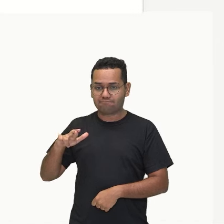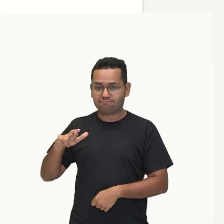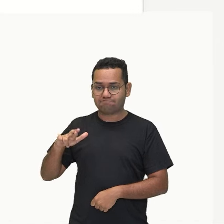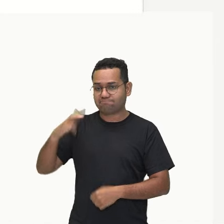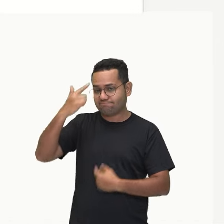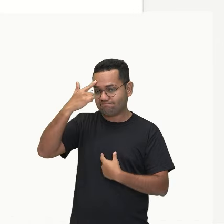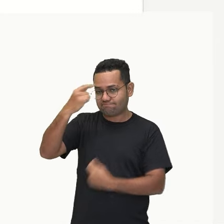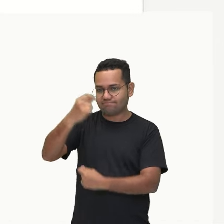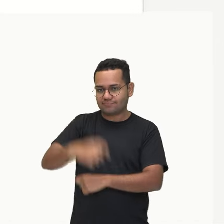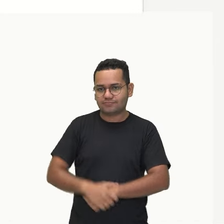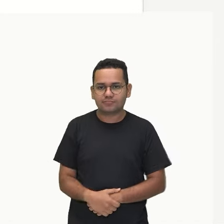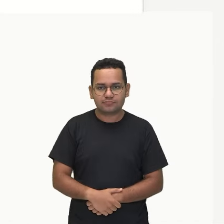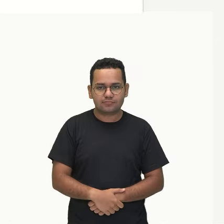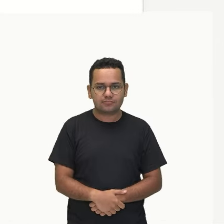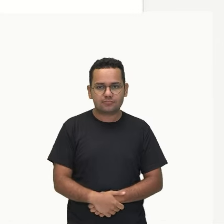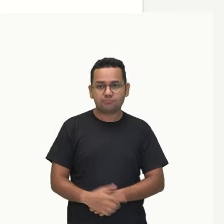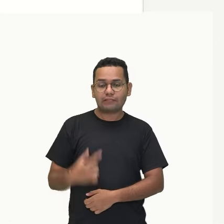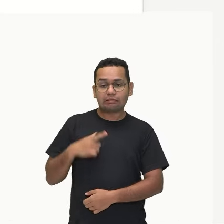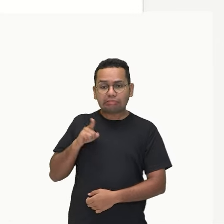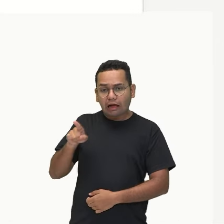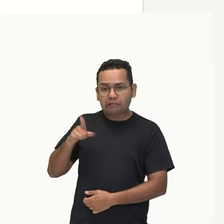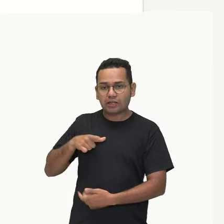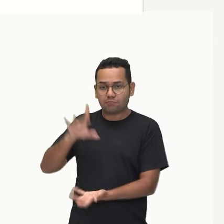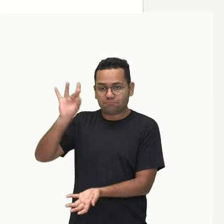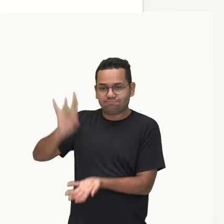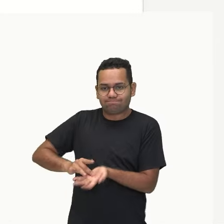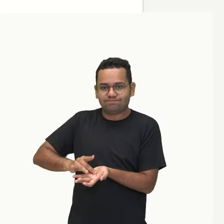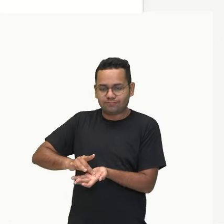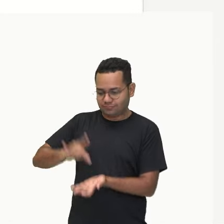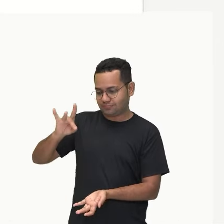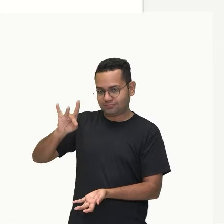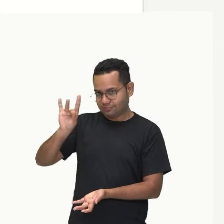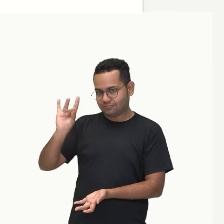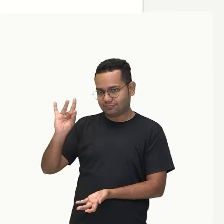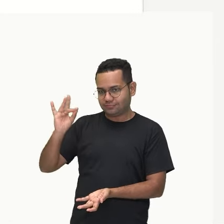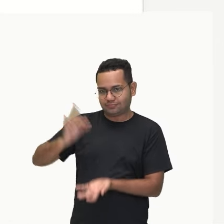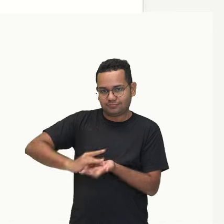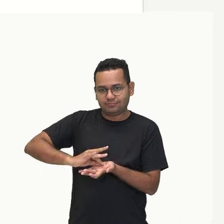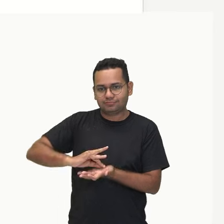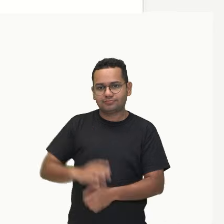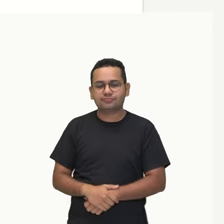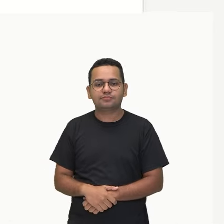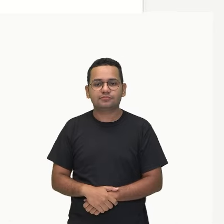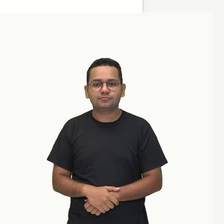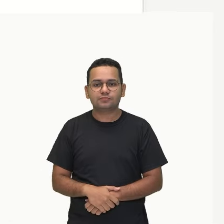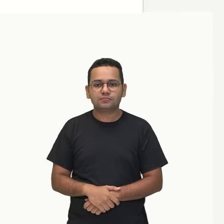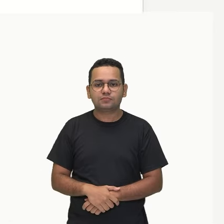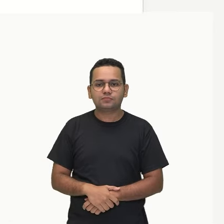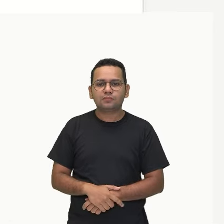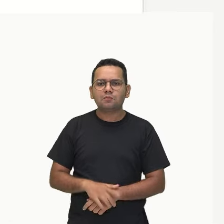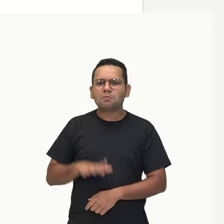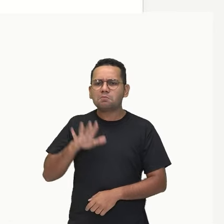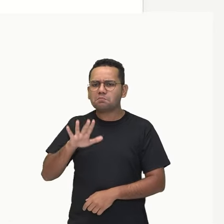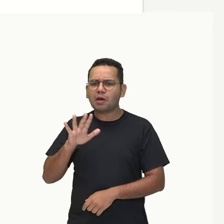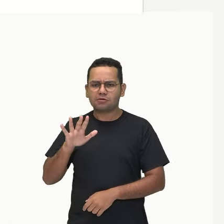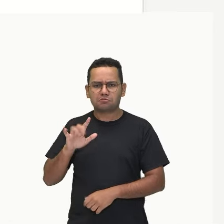uma verdade absoluta e apresenta o quê? Todas as explicações